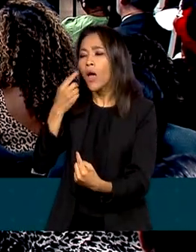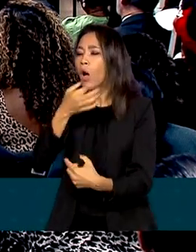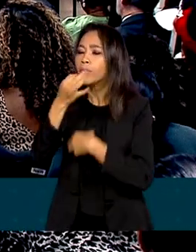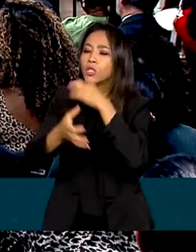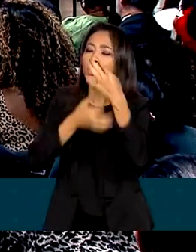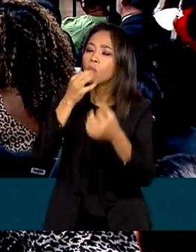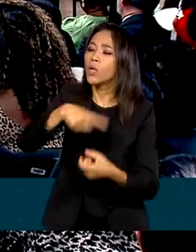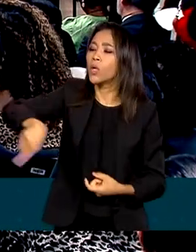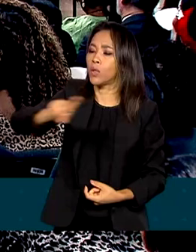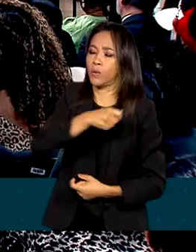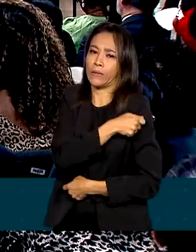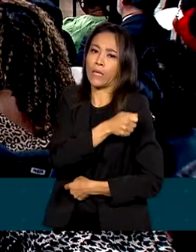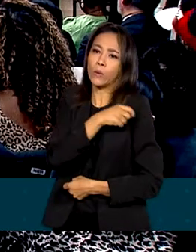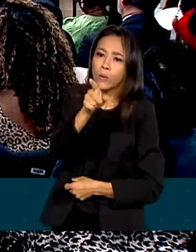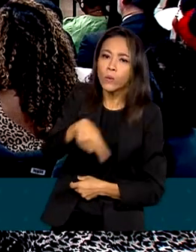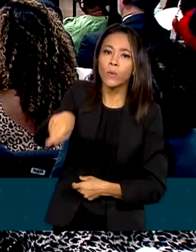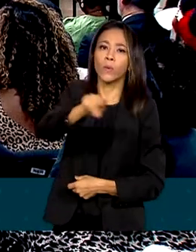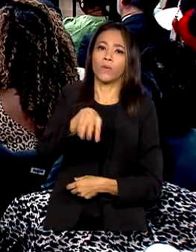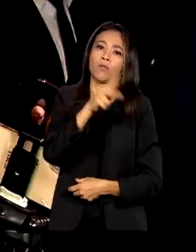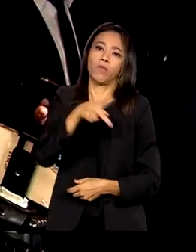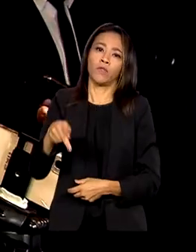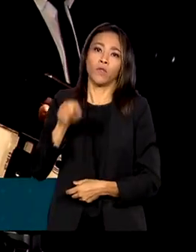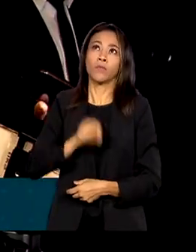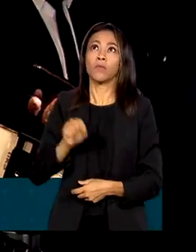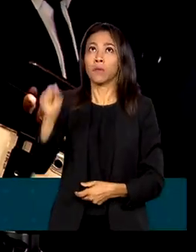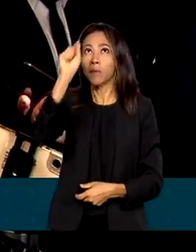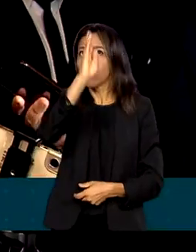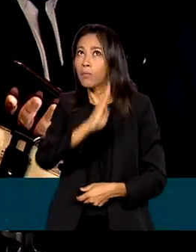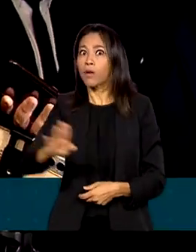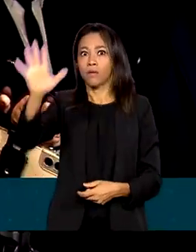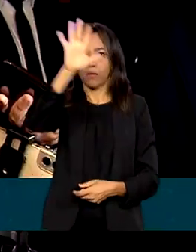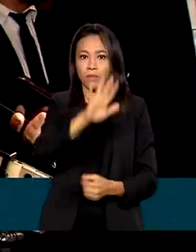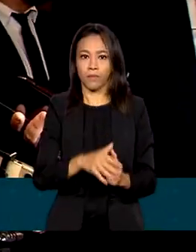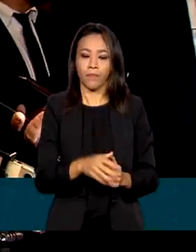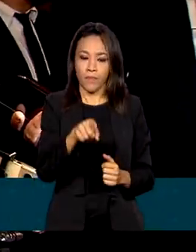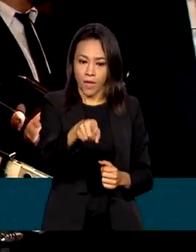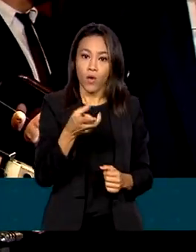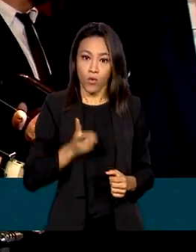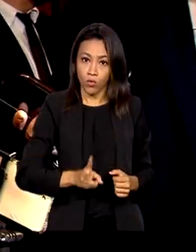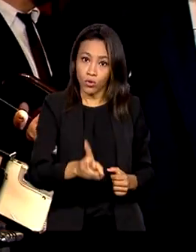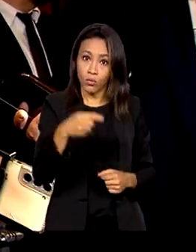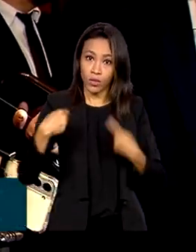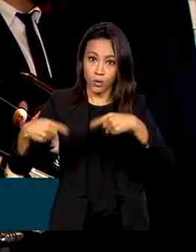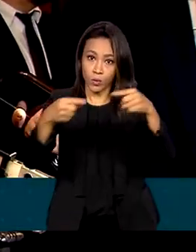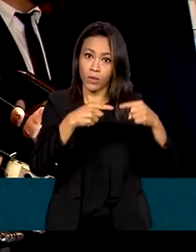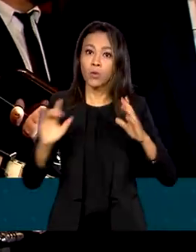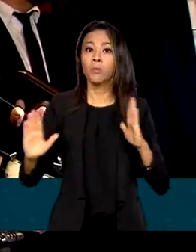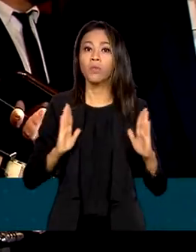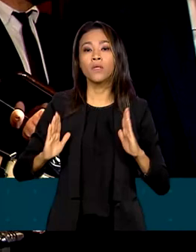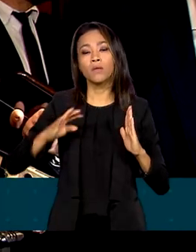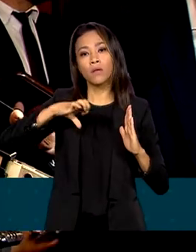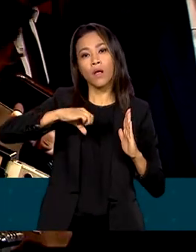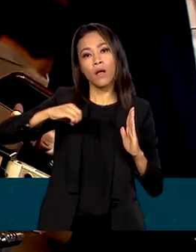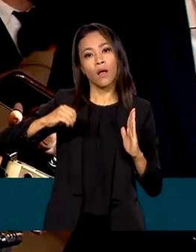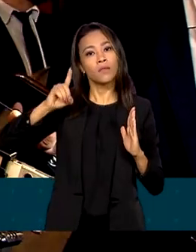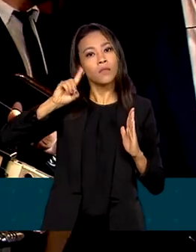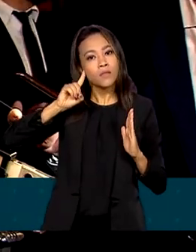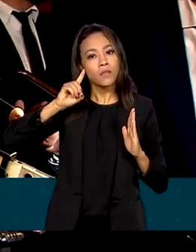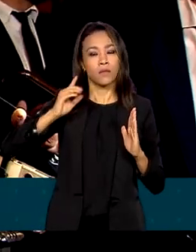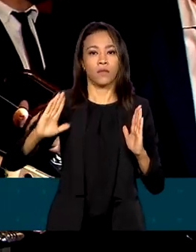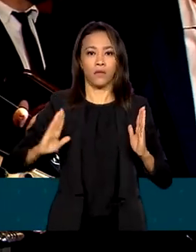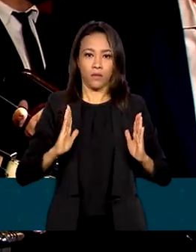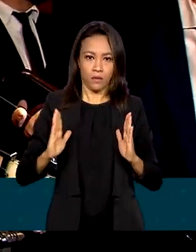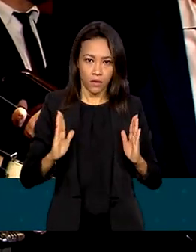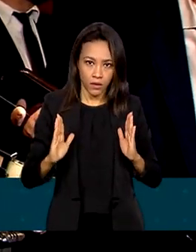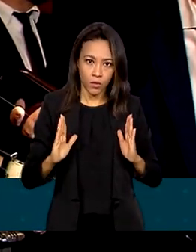e professores em todo o país. A discussão continua, são 90 dias. A